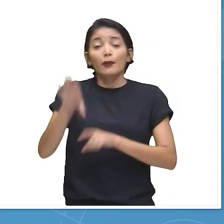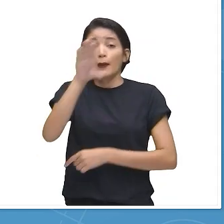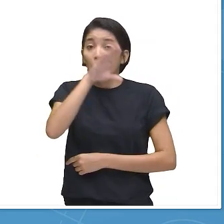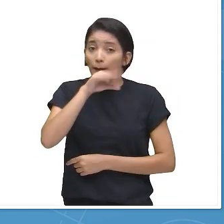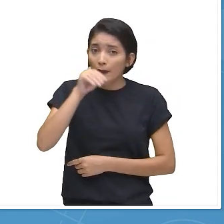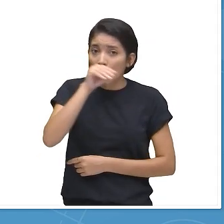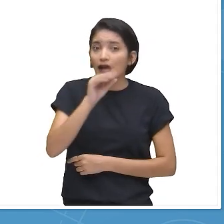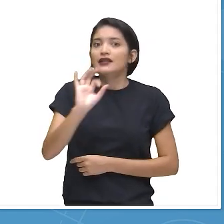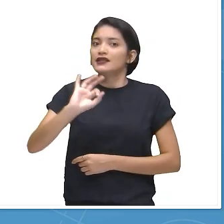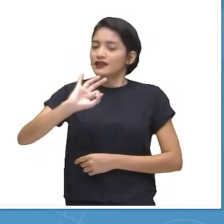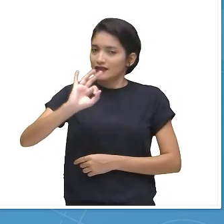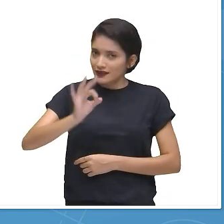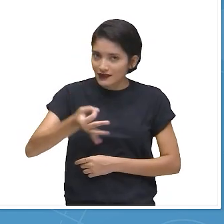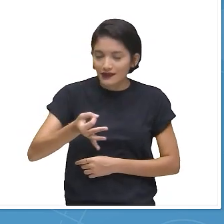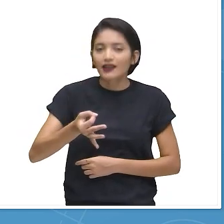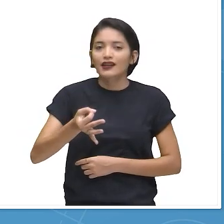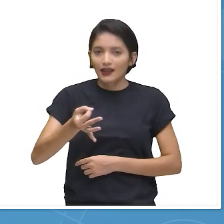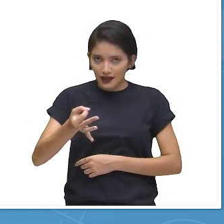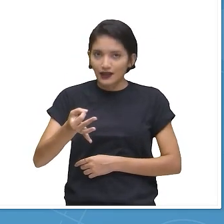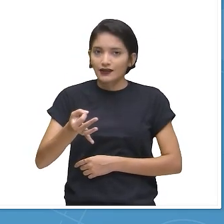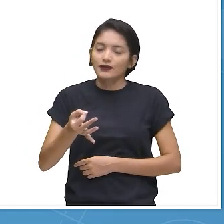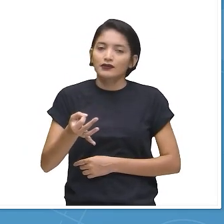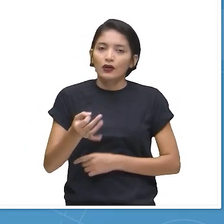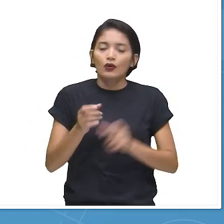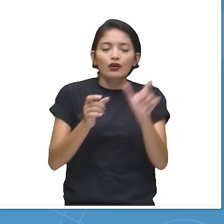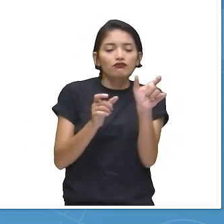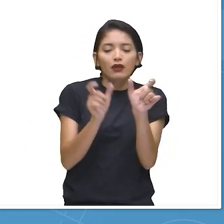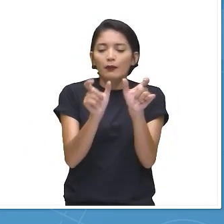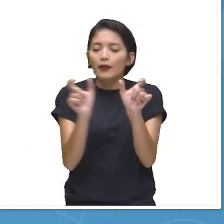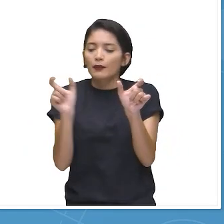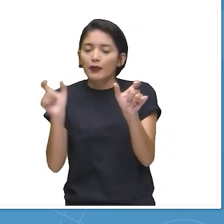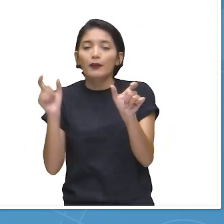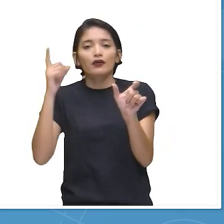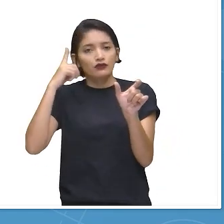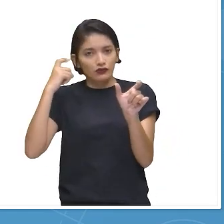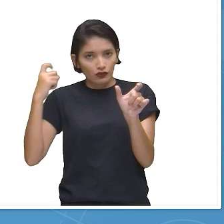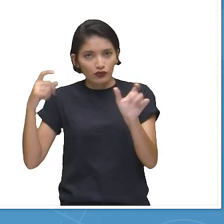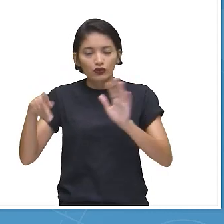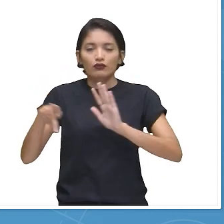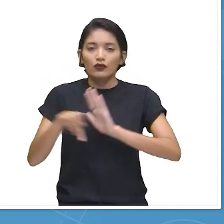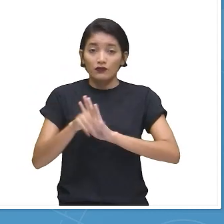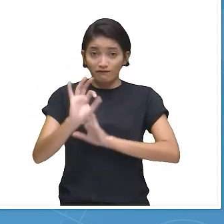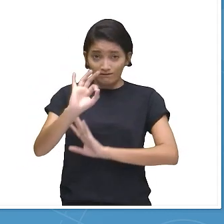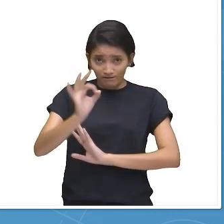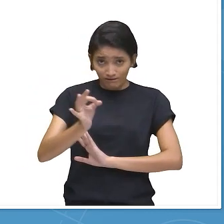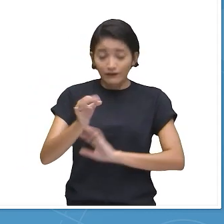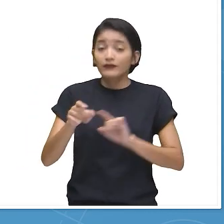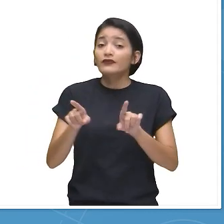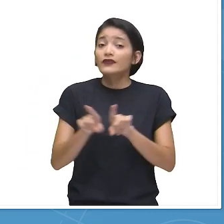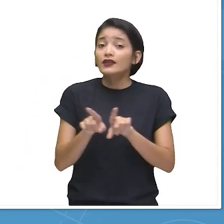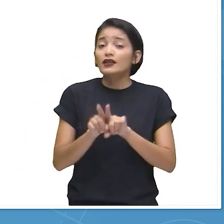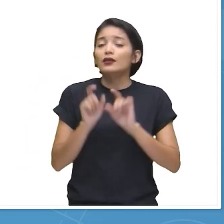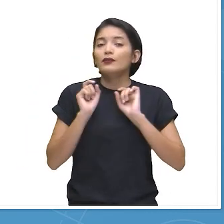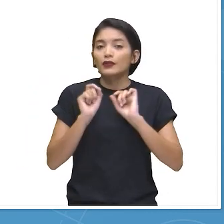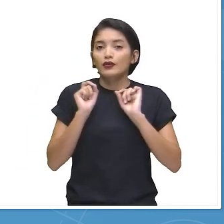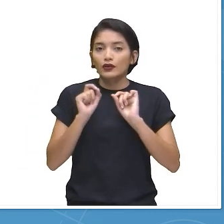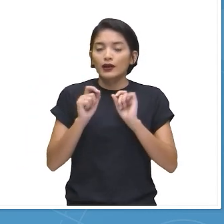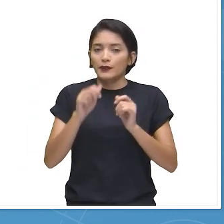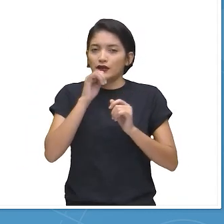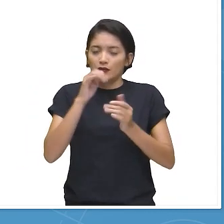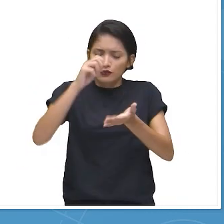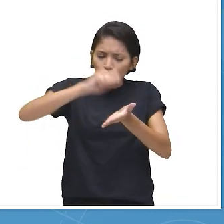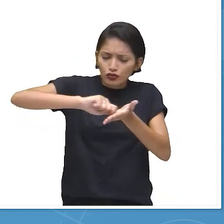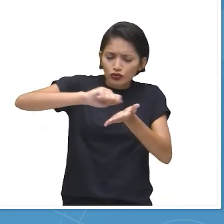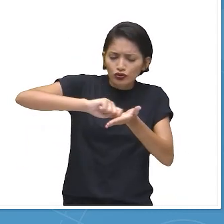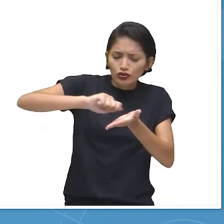palavra corretamente, emitindo cada conjunto de som, não é? Correto, e também para você, ao escrever, não